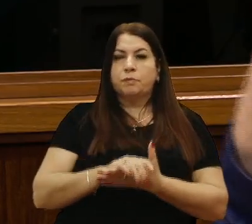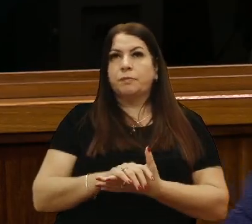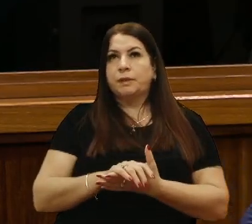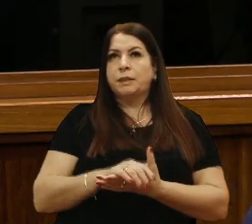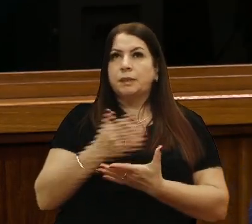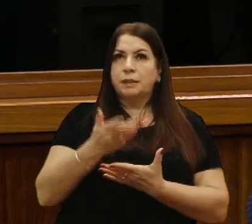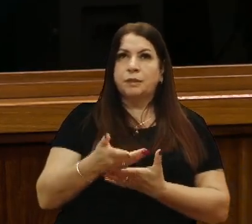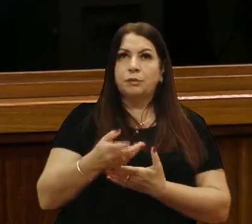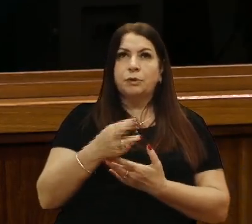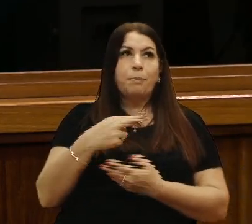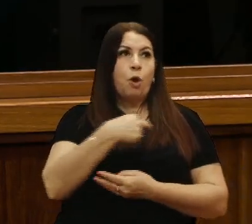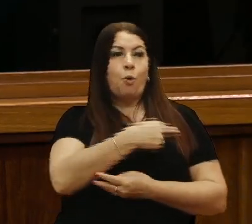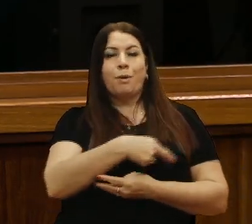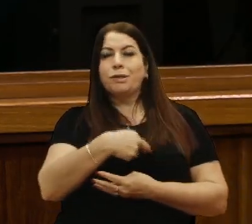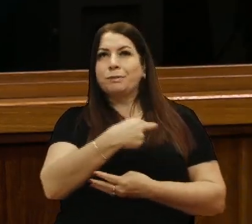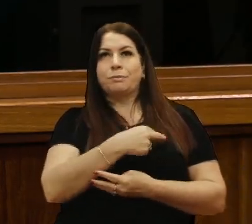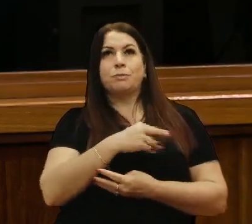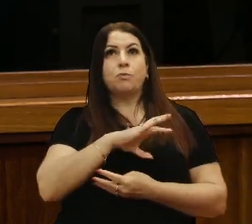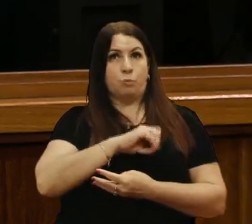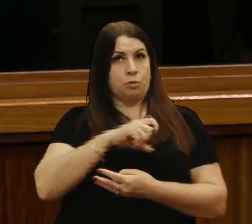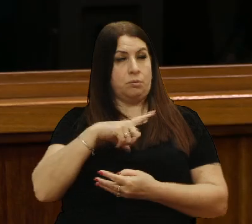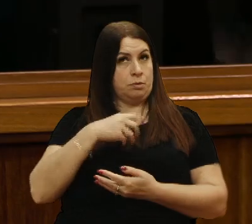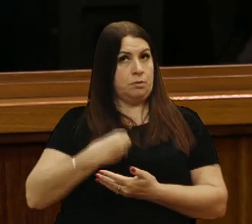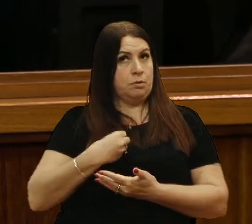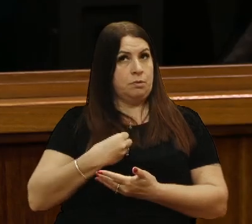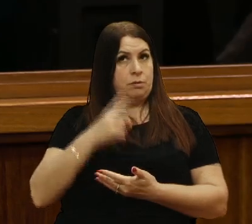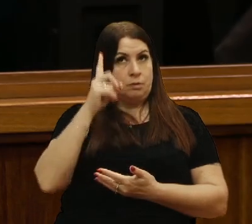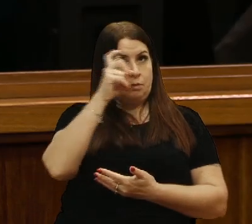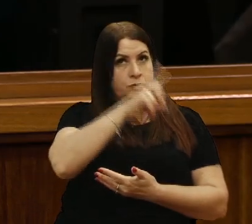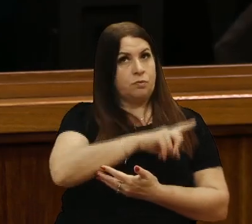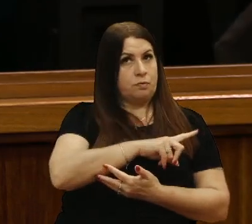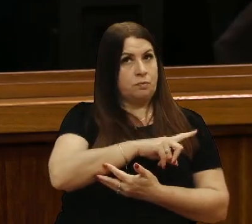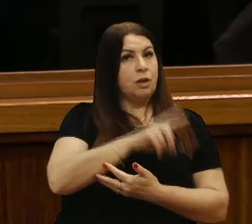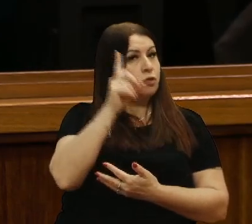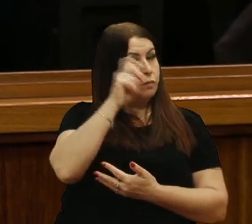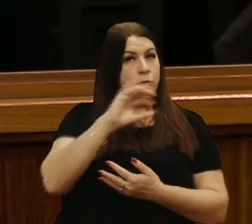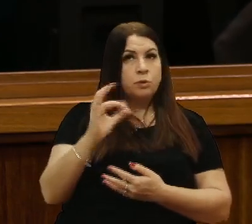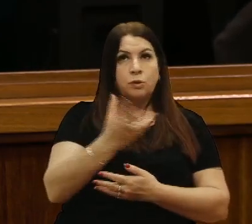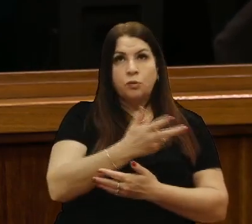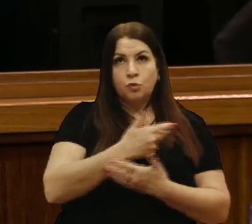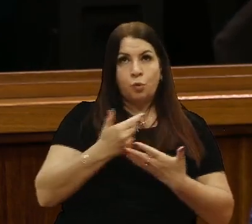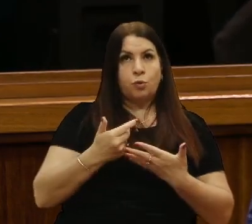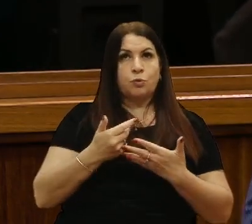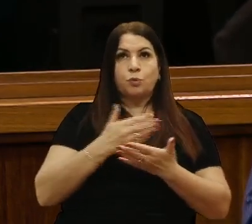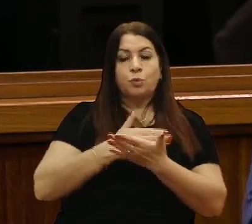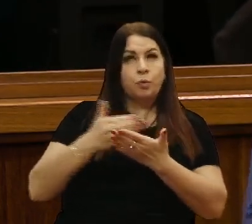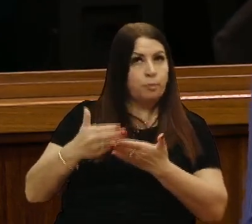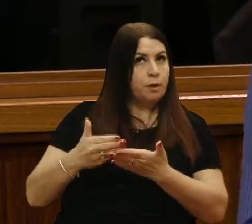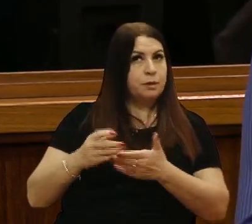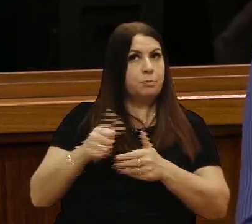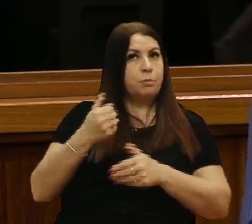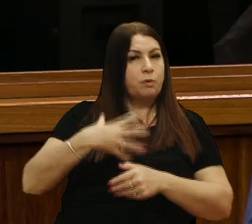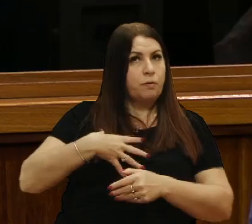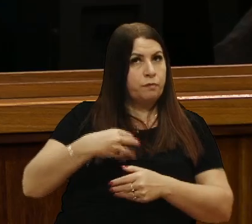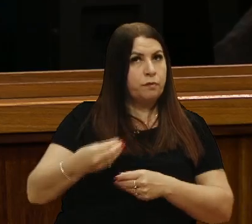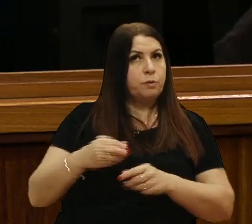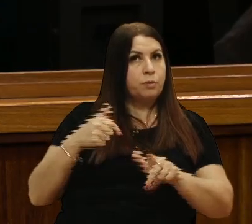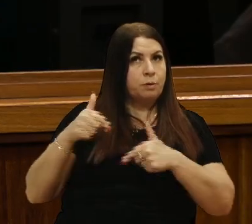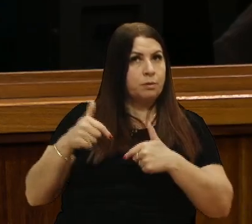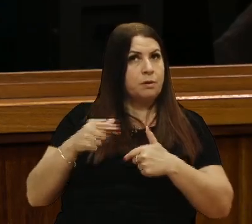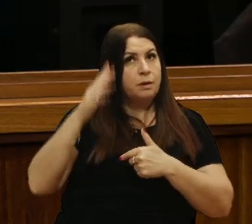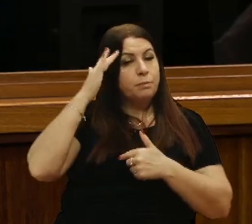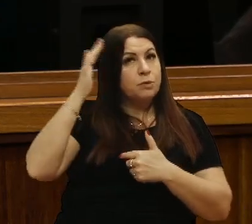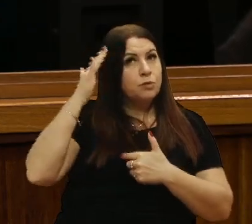romantizar. O amor existe, mas é difícil. É difícil para todo mundo quando começa o primeiro filho, como trabalhar,